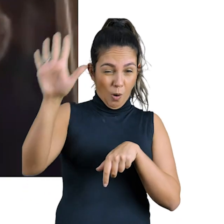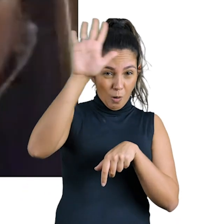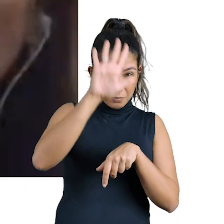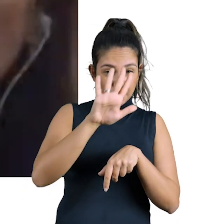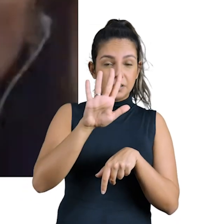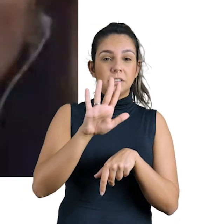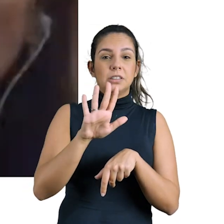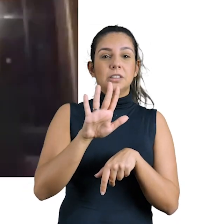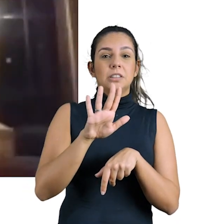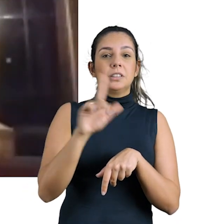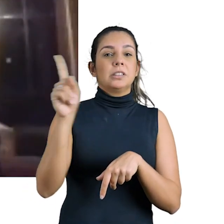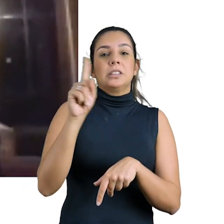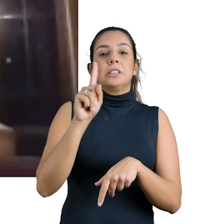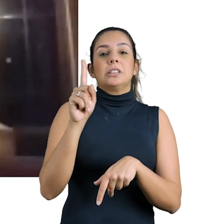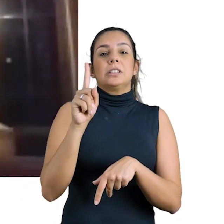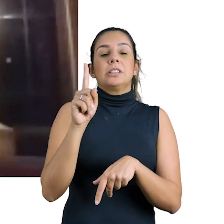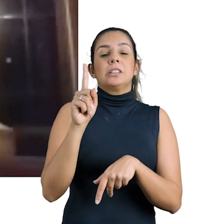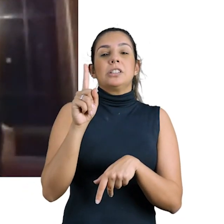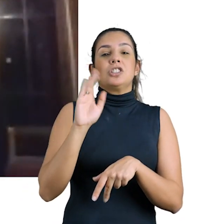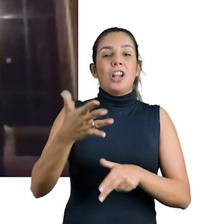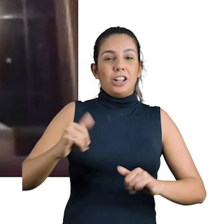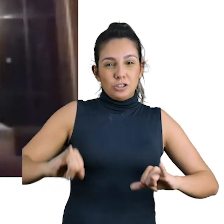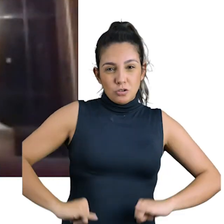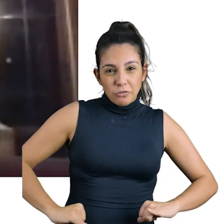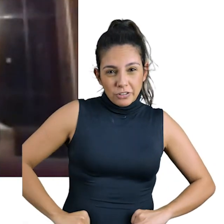Europa desprevenida, uma Europa